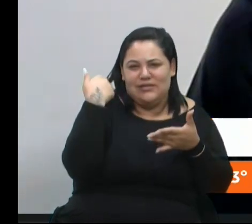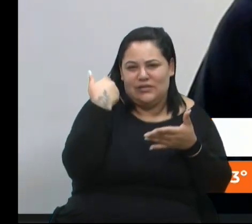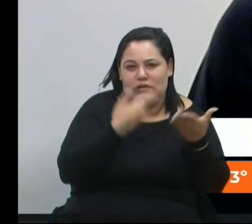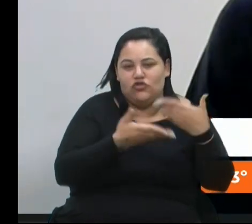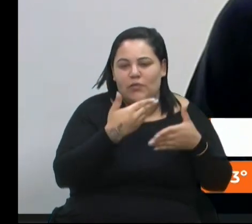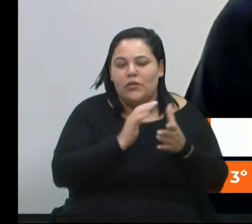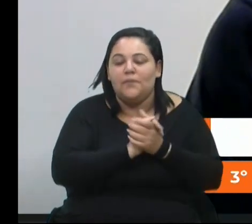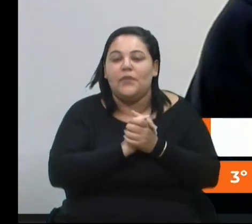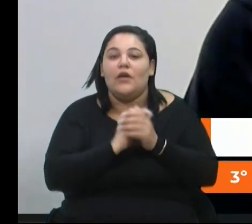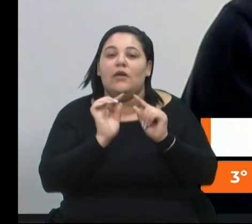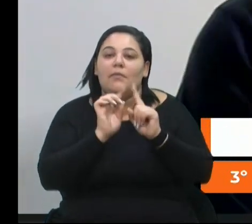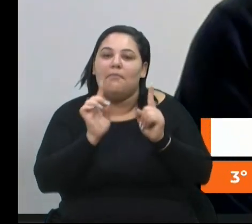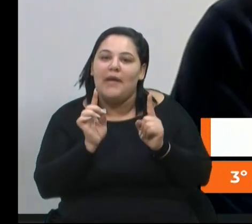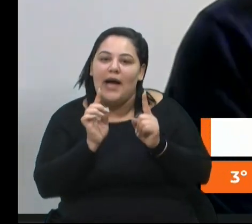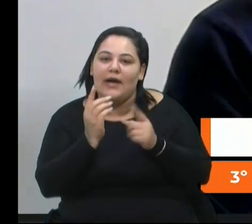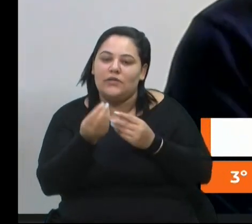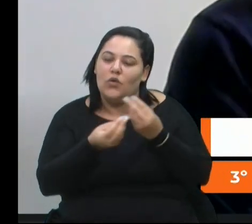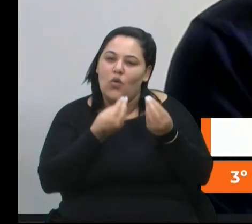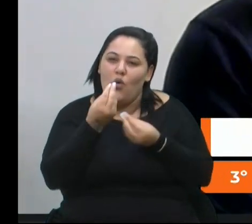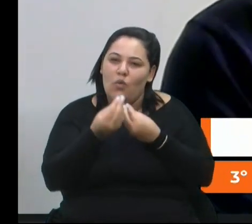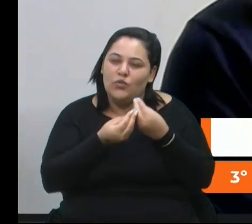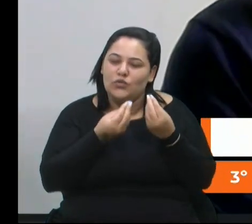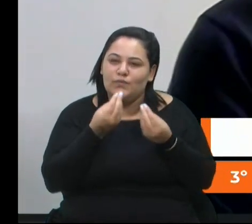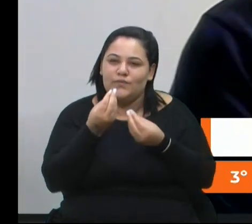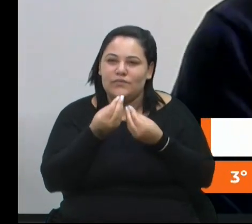Mas como